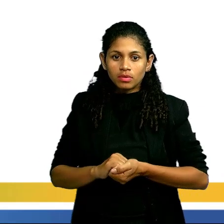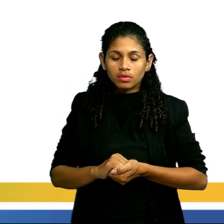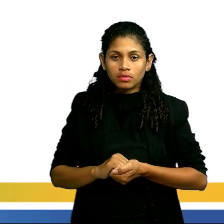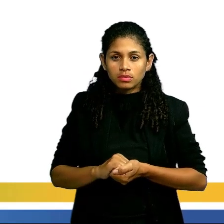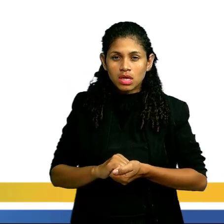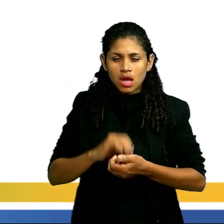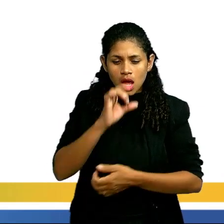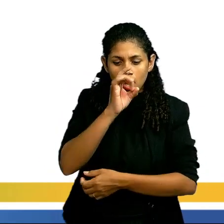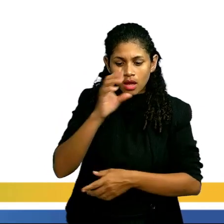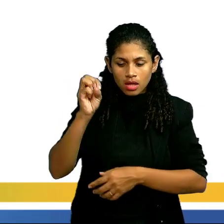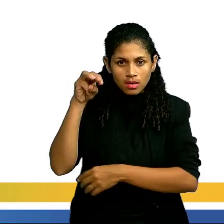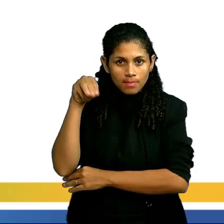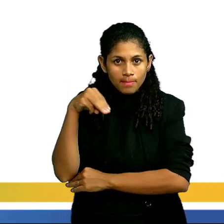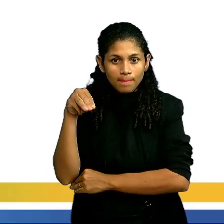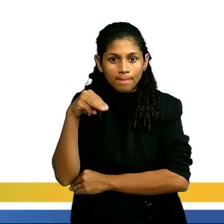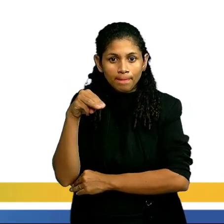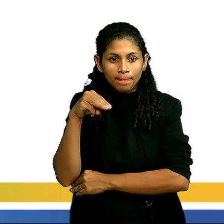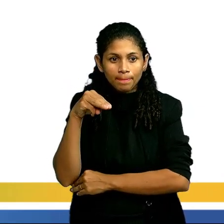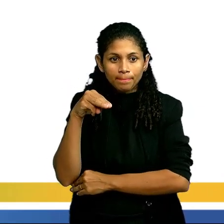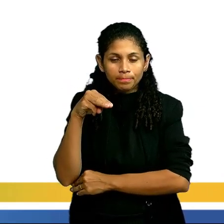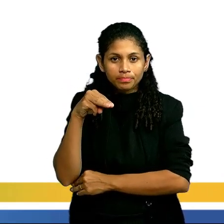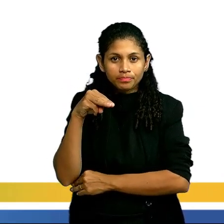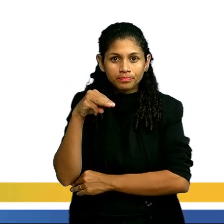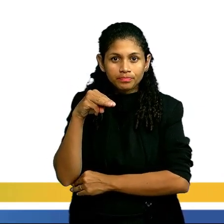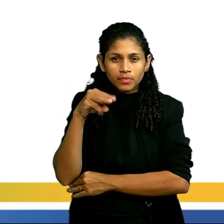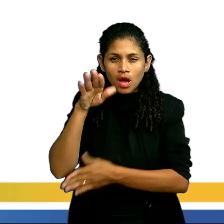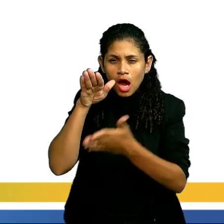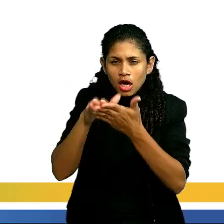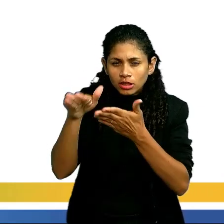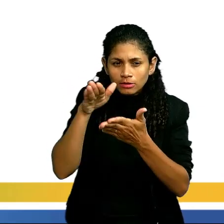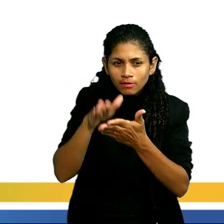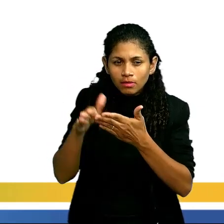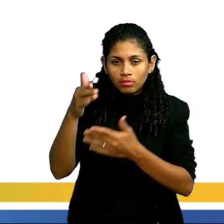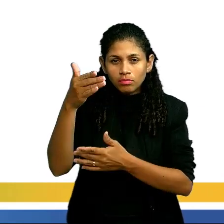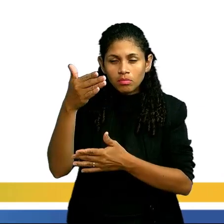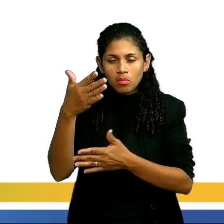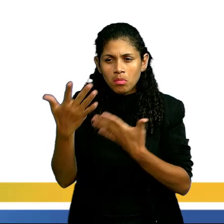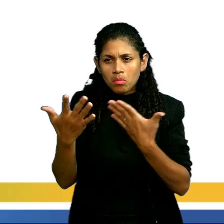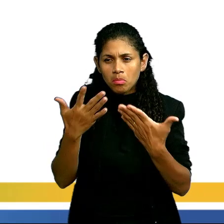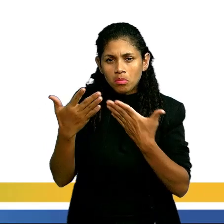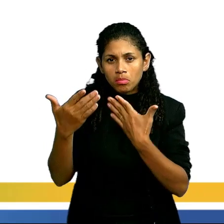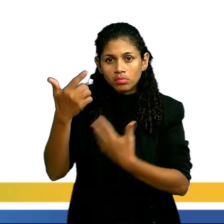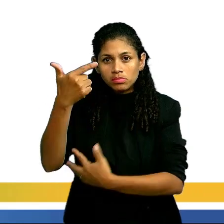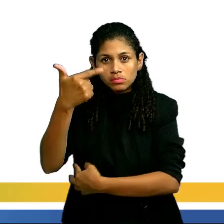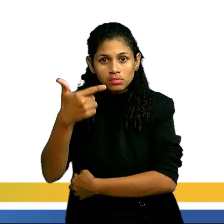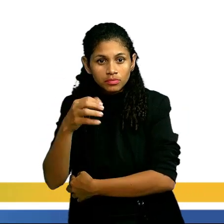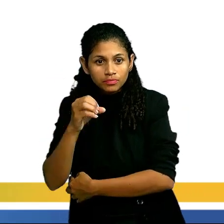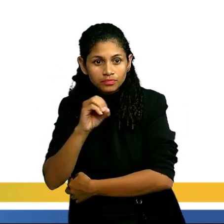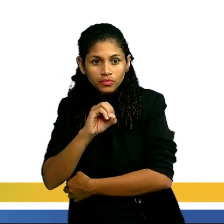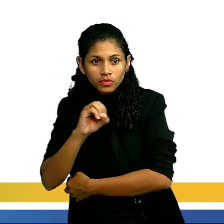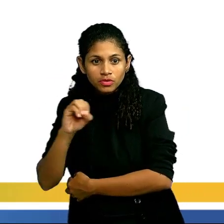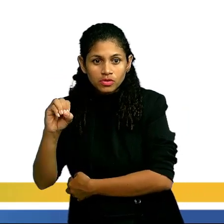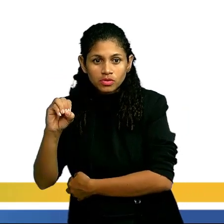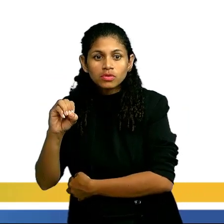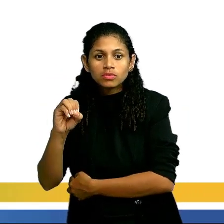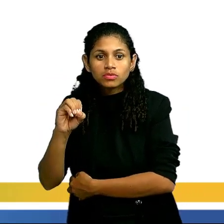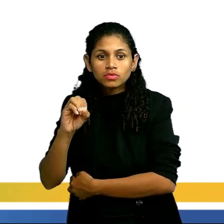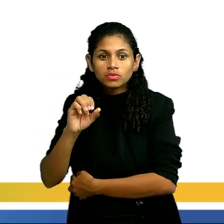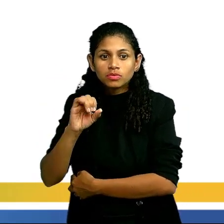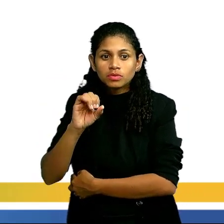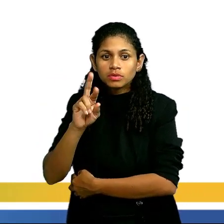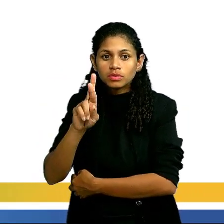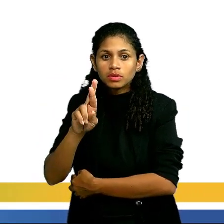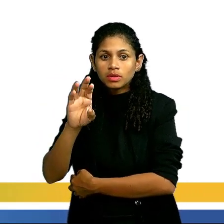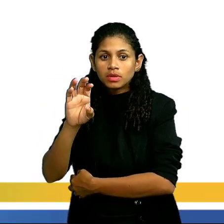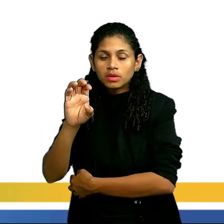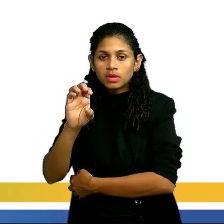do contorno, gastam-se aproximadamente 200 gramas de reajunte vermelho. Para fazer